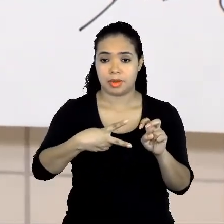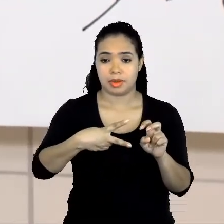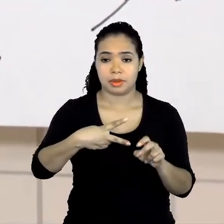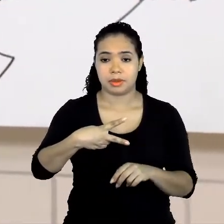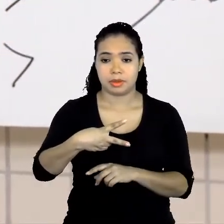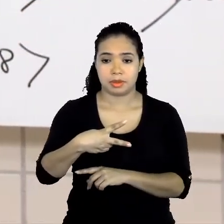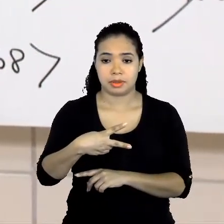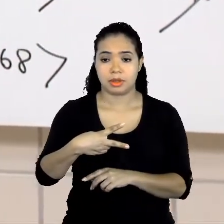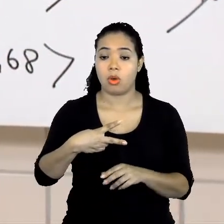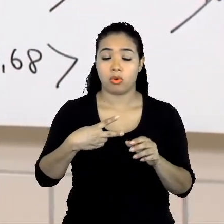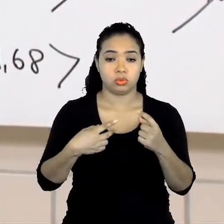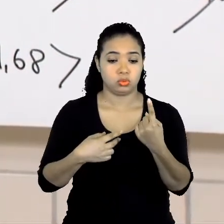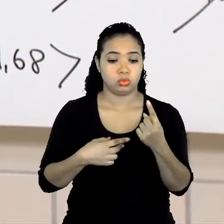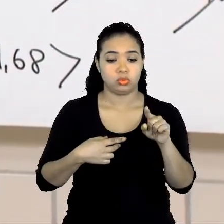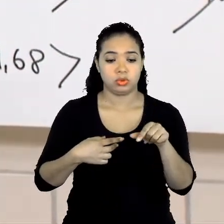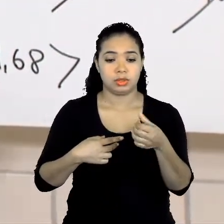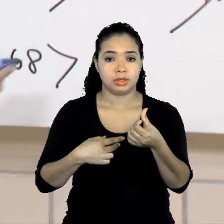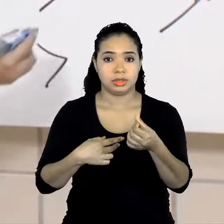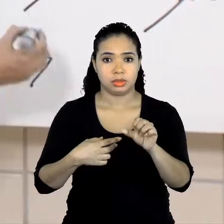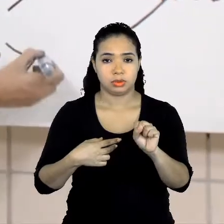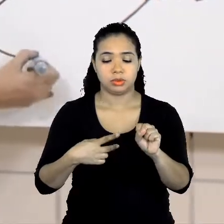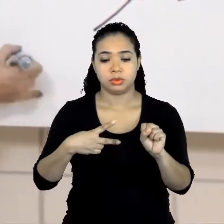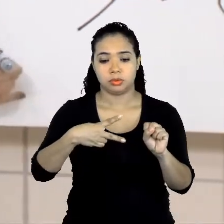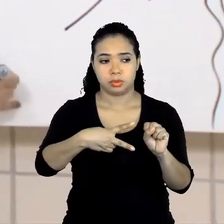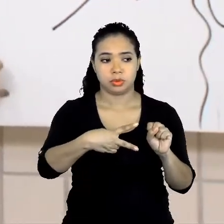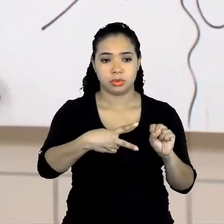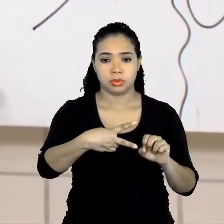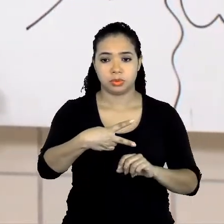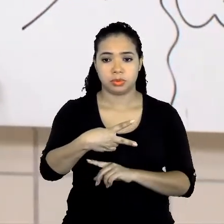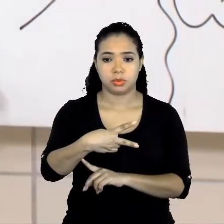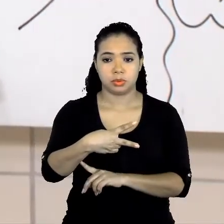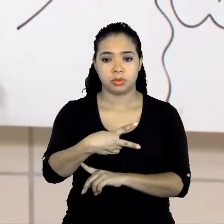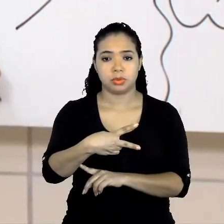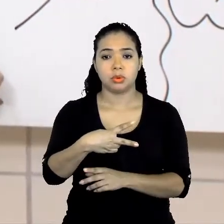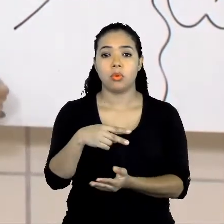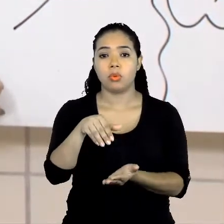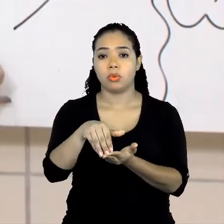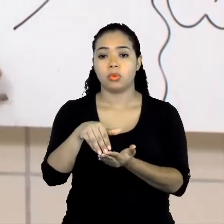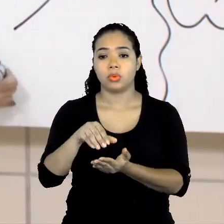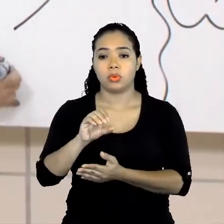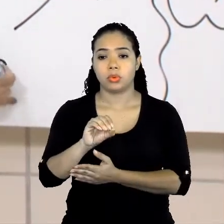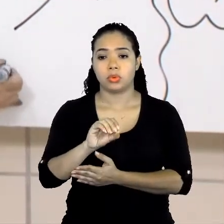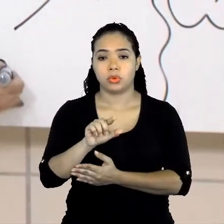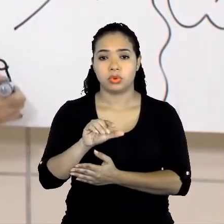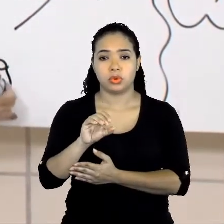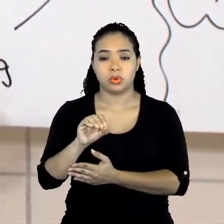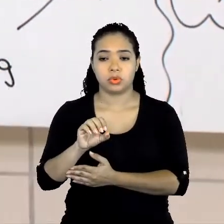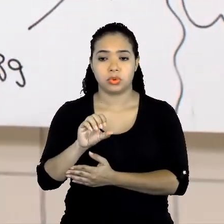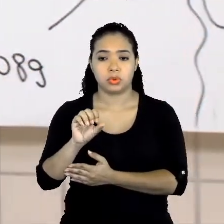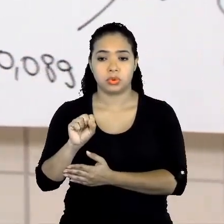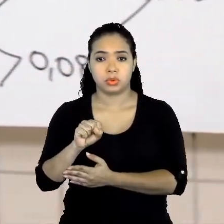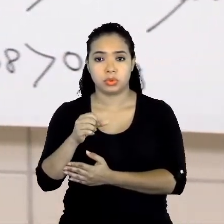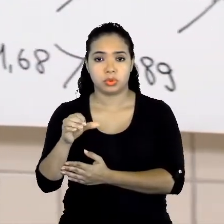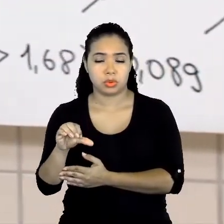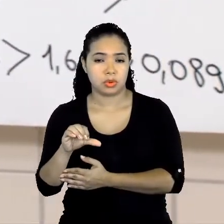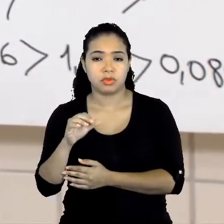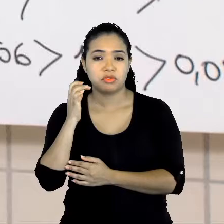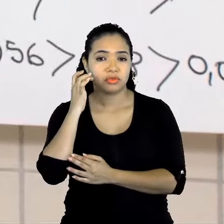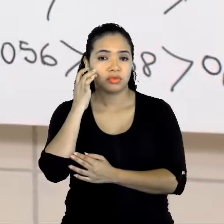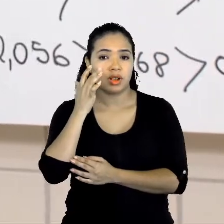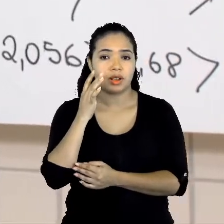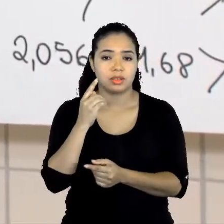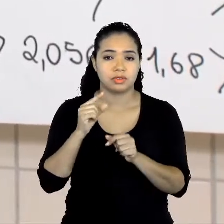por último, eu tenho 89 milésimos. Olha tanto que é tranquilo. É muito fácil